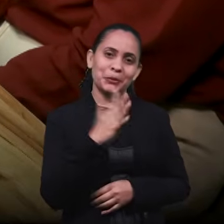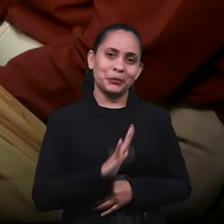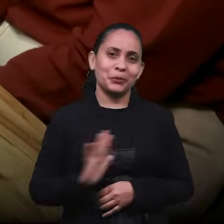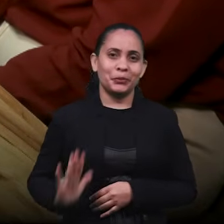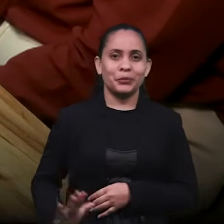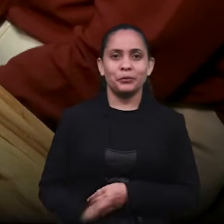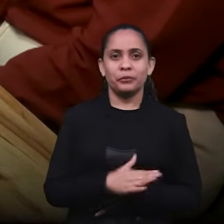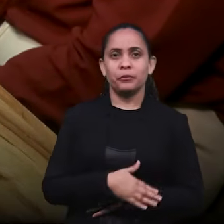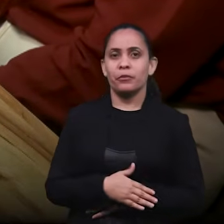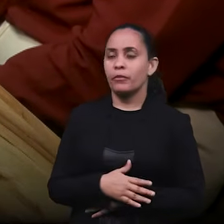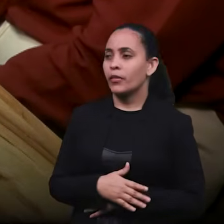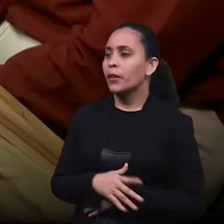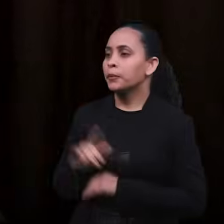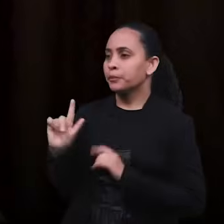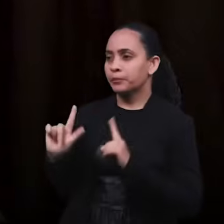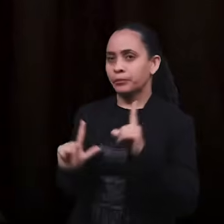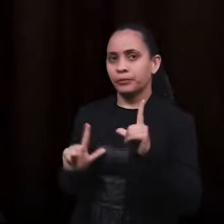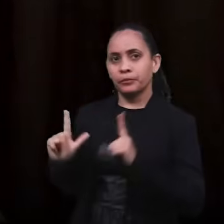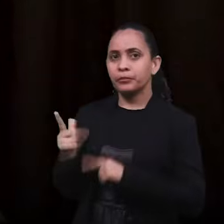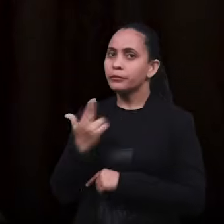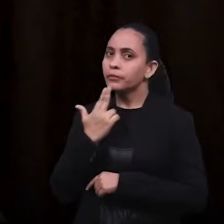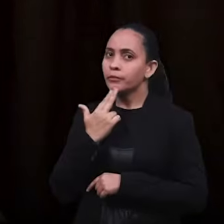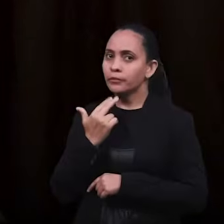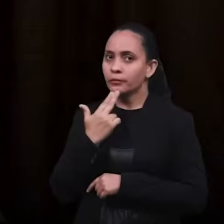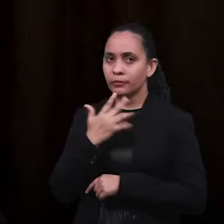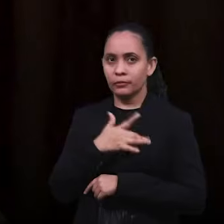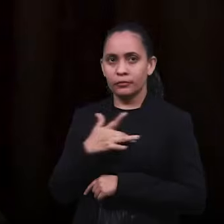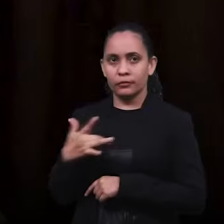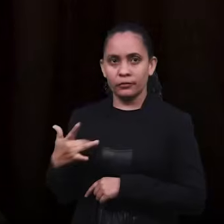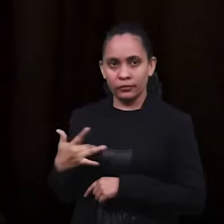gratificante. Muito bom. E este foi mais um programa